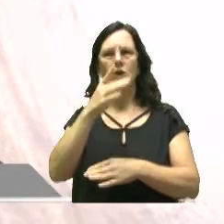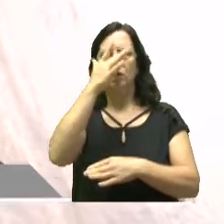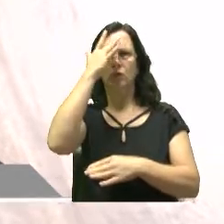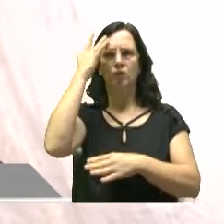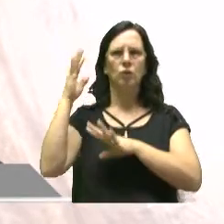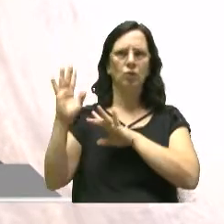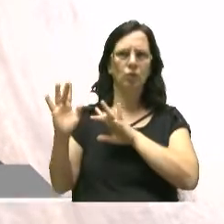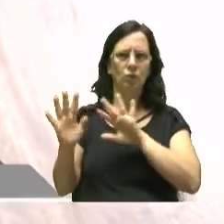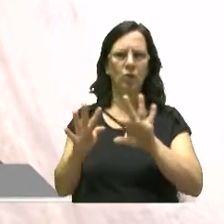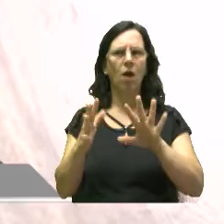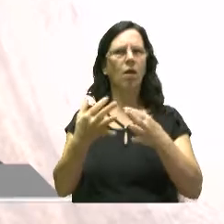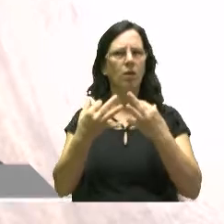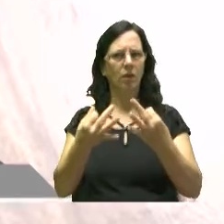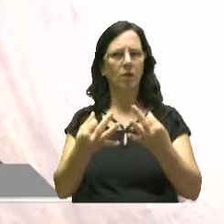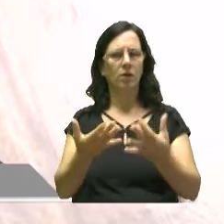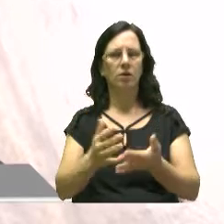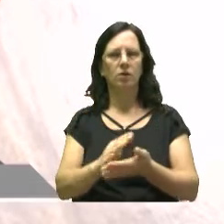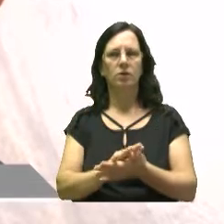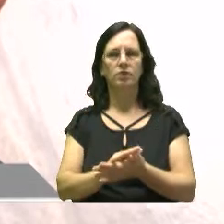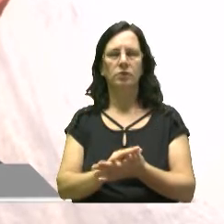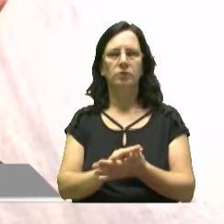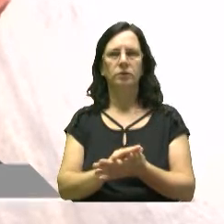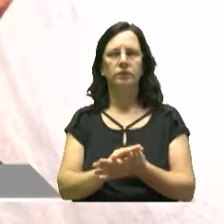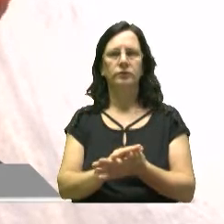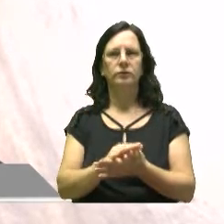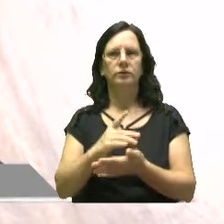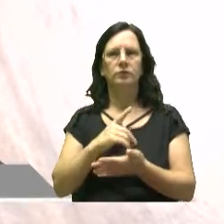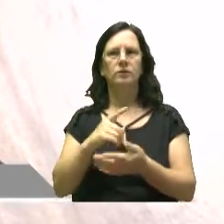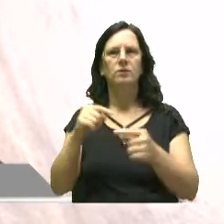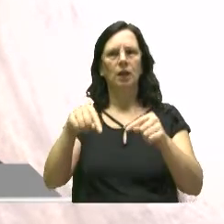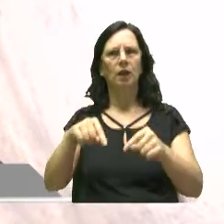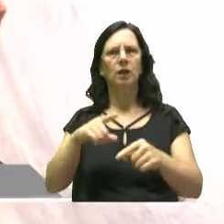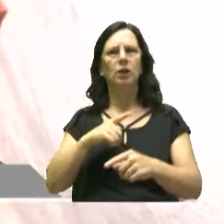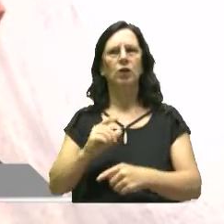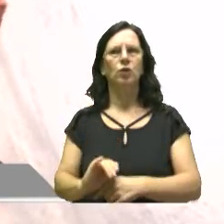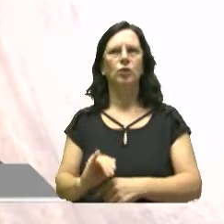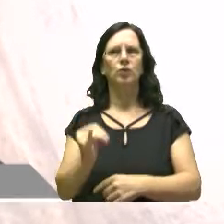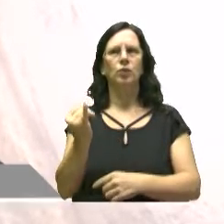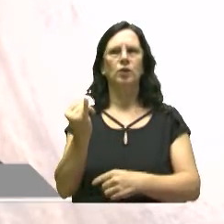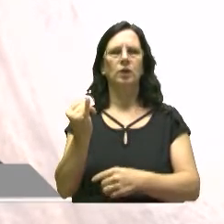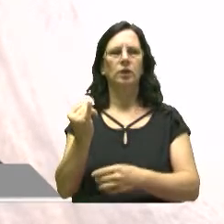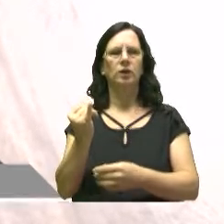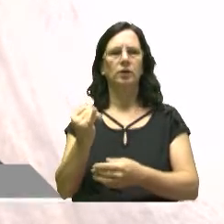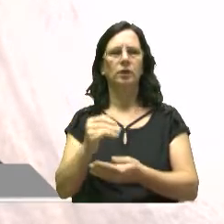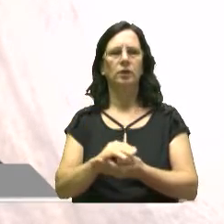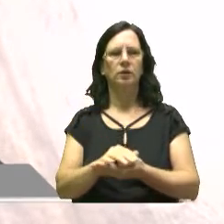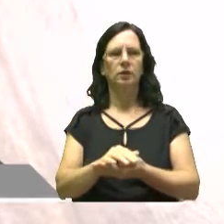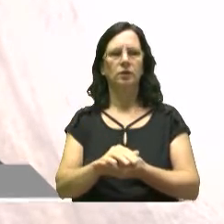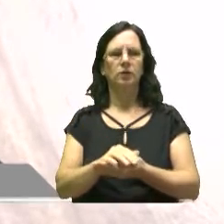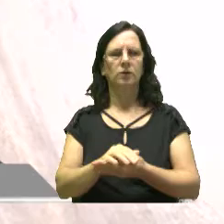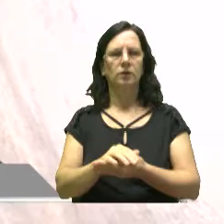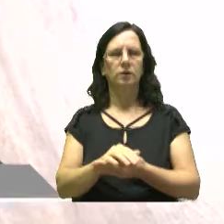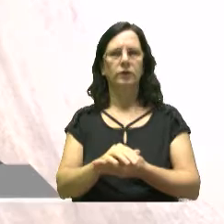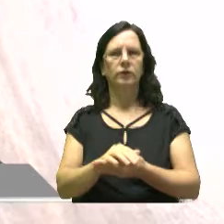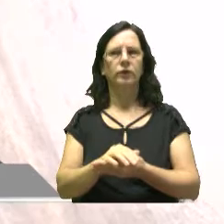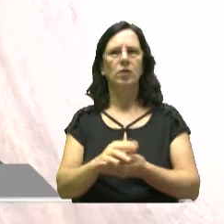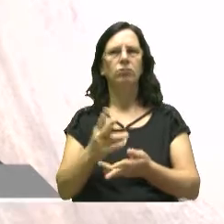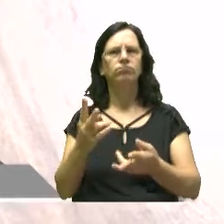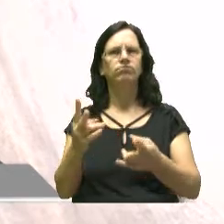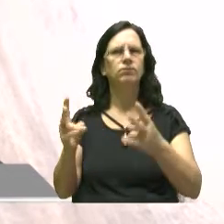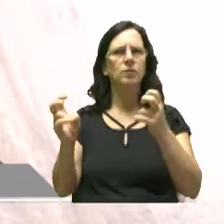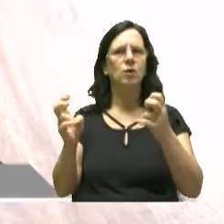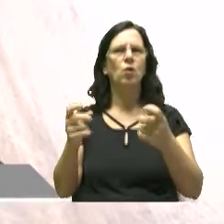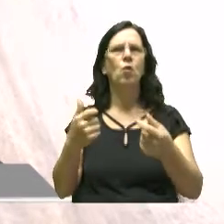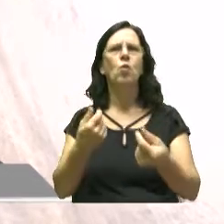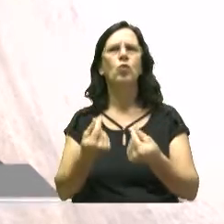munícipes né aqui eles têm a oportunidade de verificar